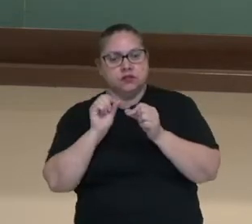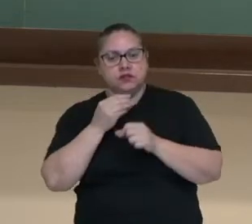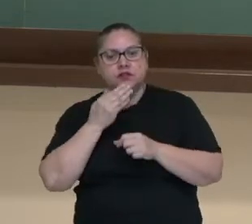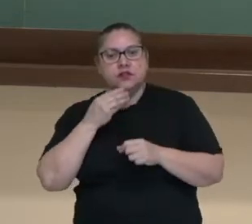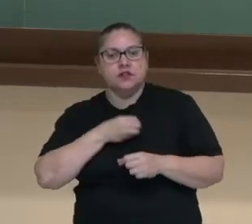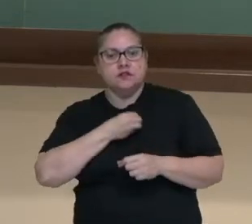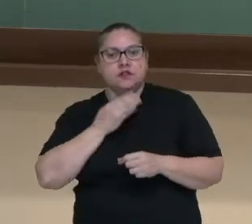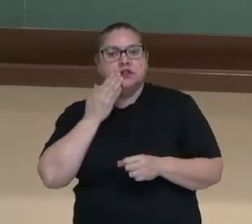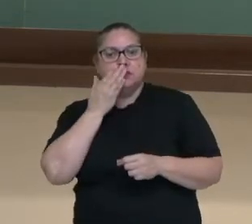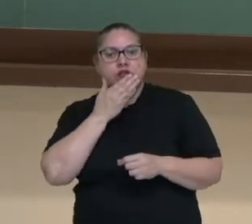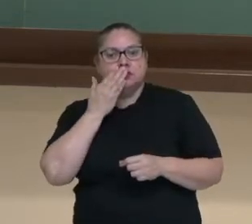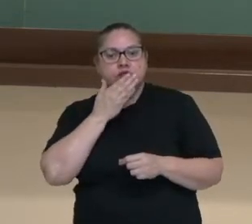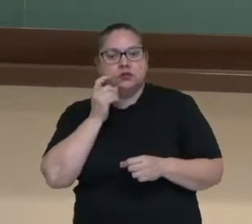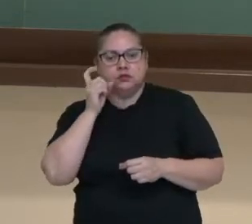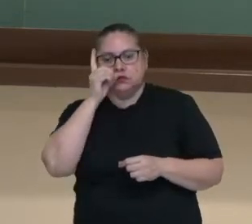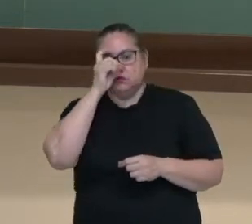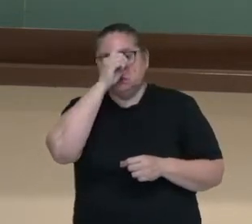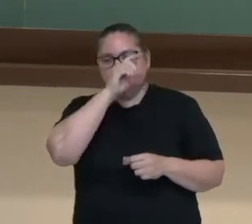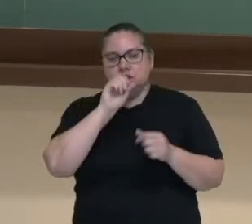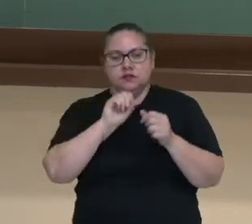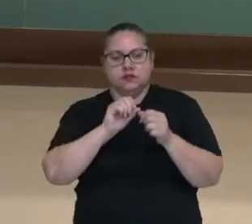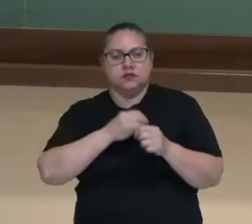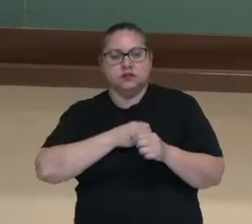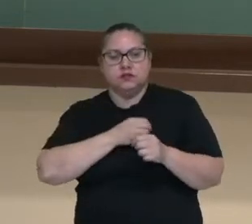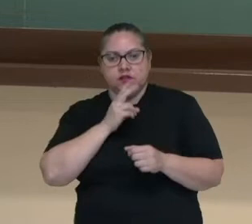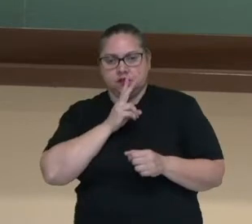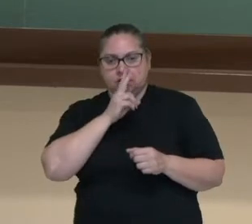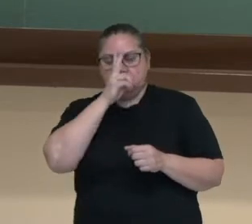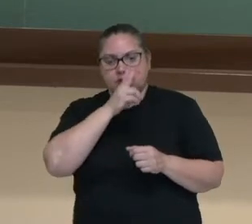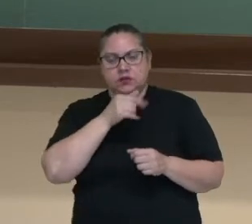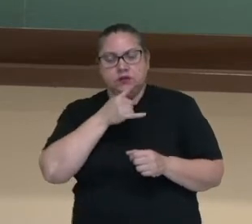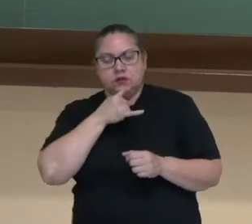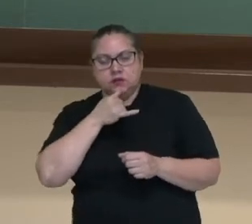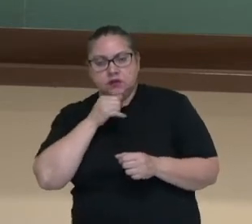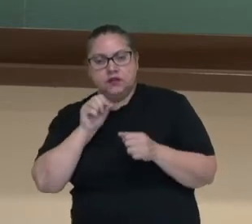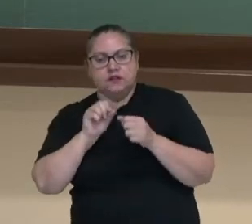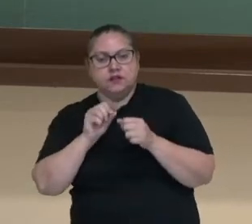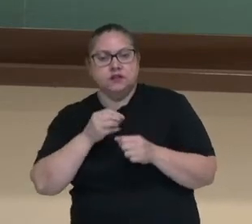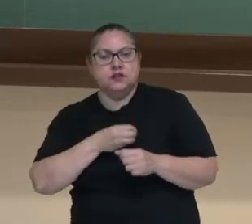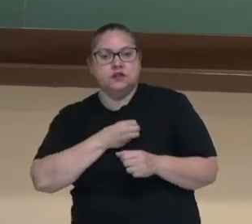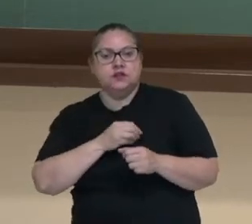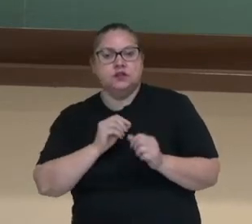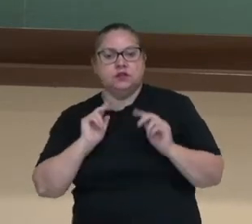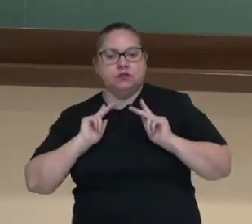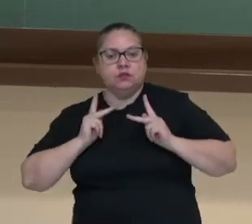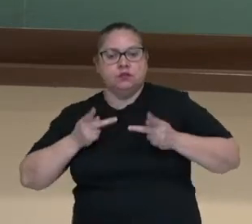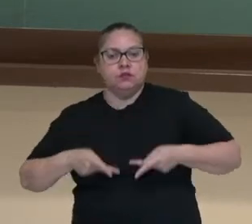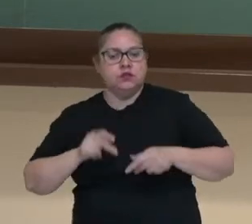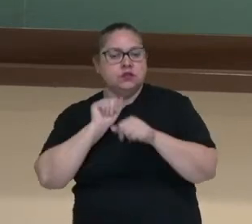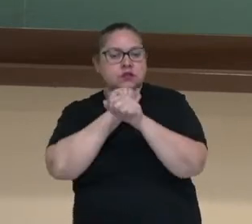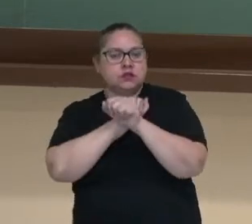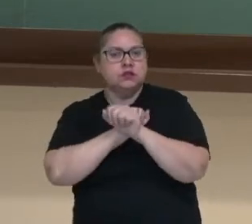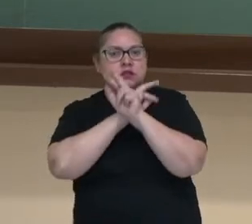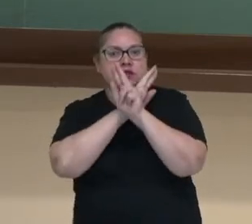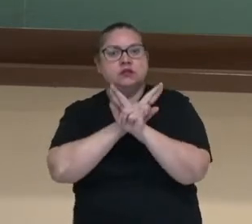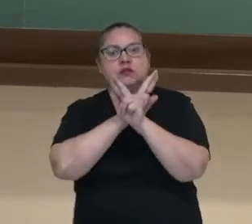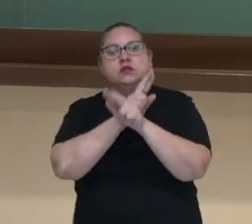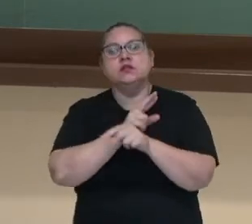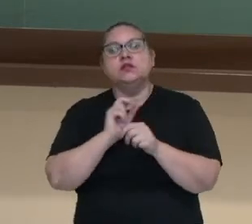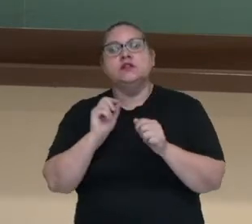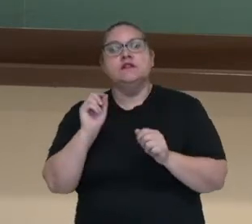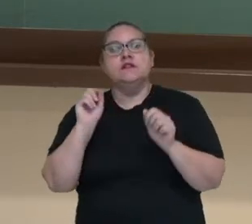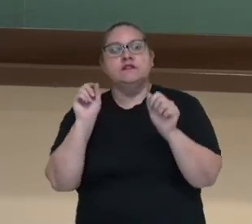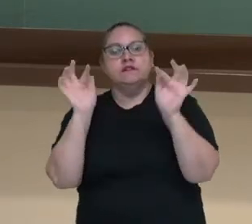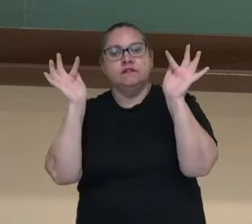doce, dificuldade para fazê-la forte, tristeza para fazê-la humana, esperança suficiente para fazê-la